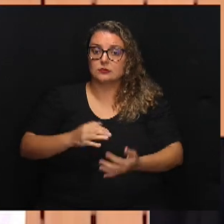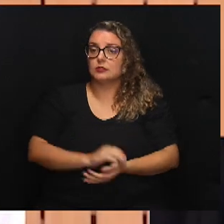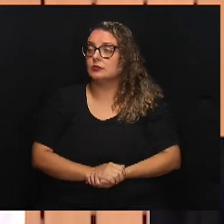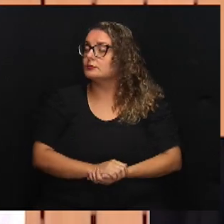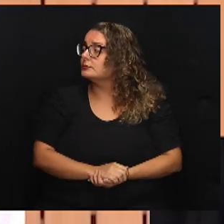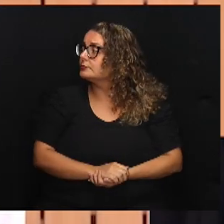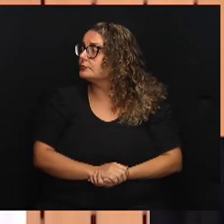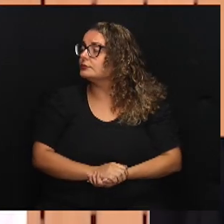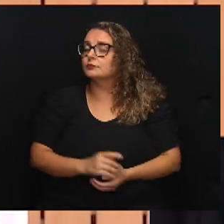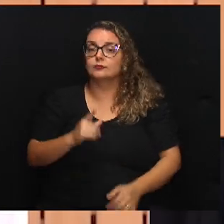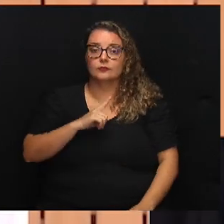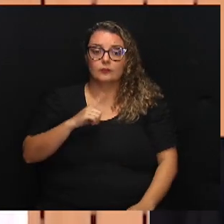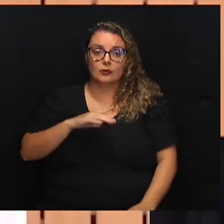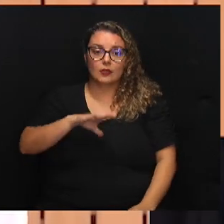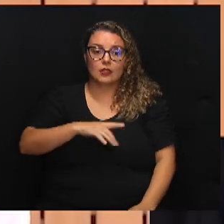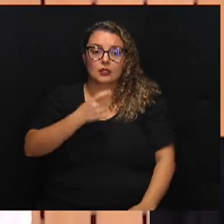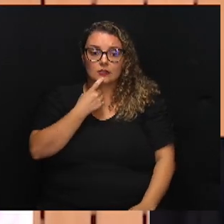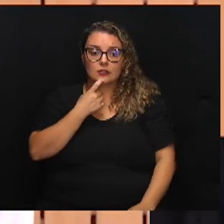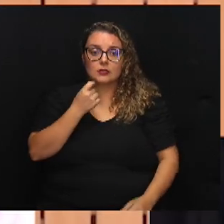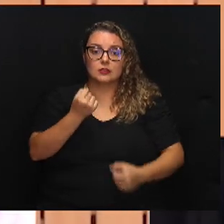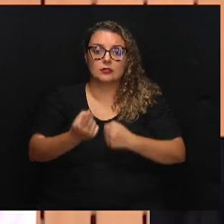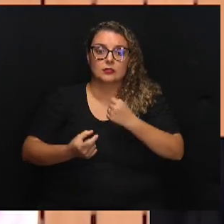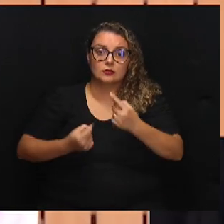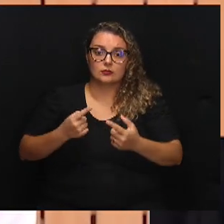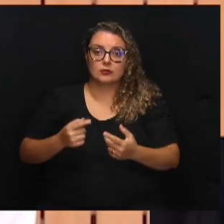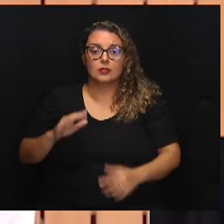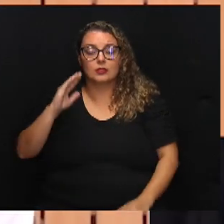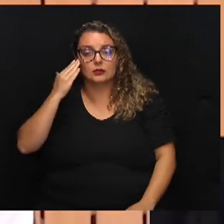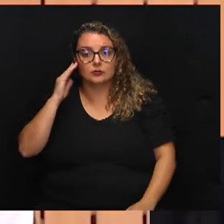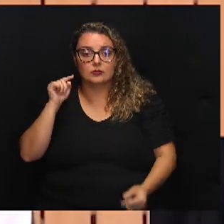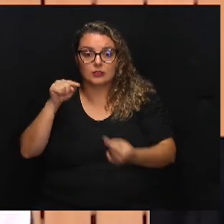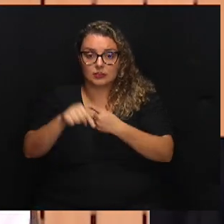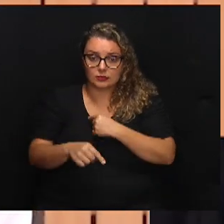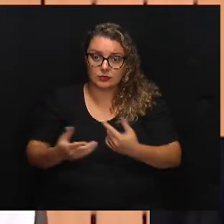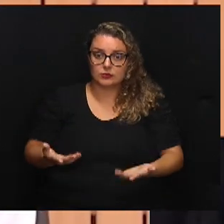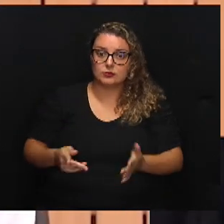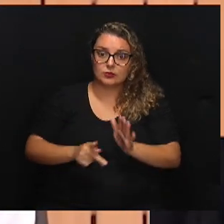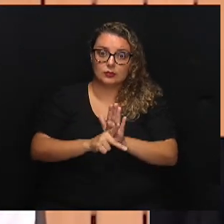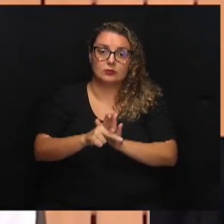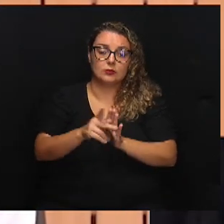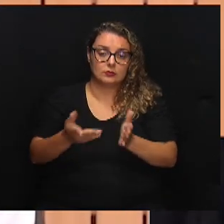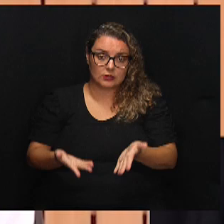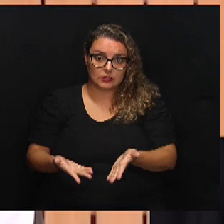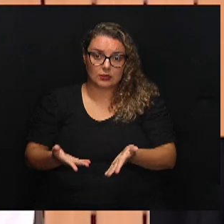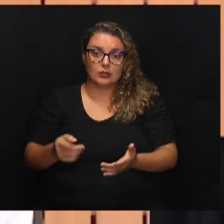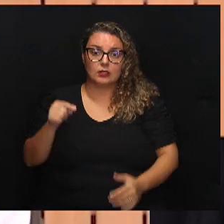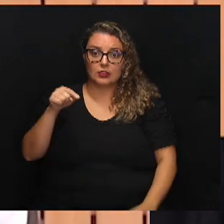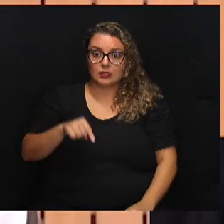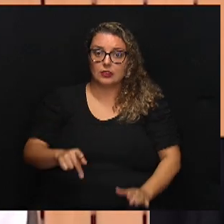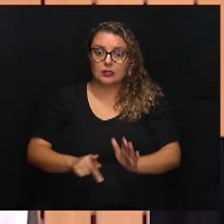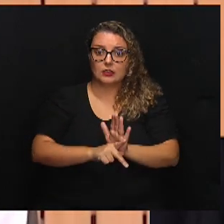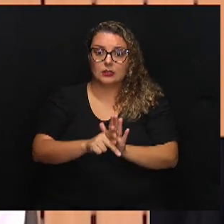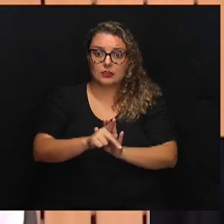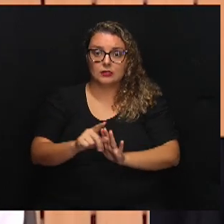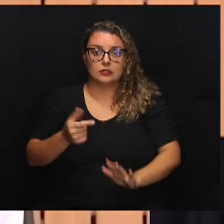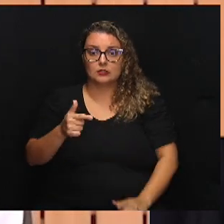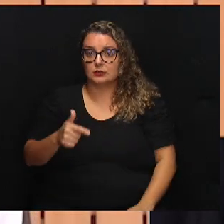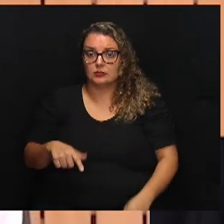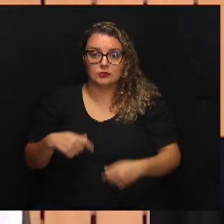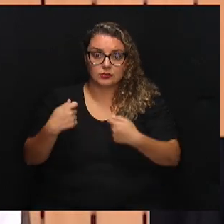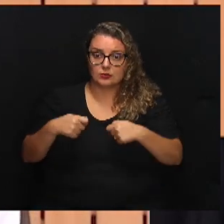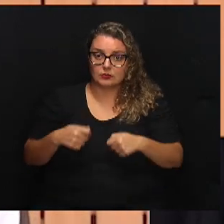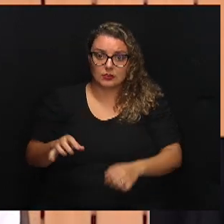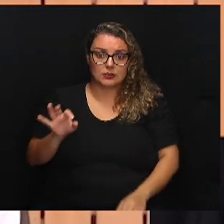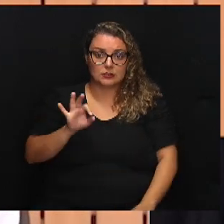Temos na cidade de Campinas alguns entendimentos contrários sobre o projeto. Esse projeto ele não tinha necessidade